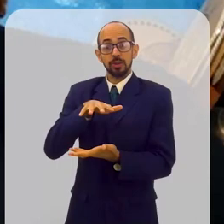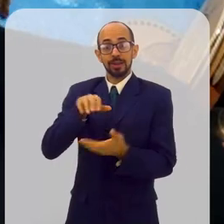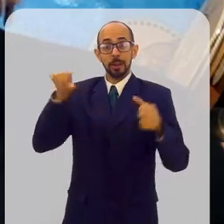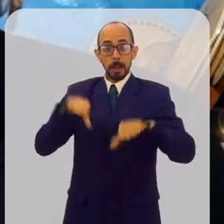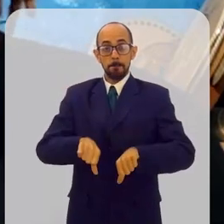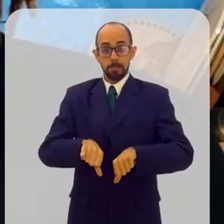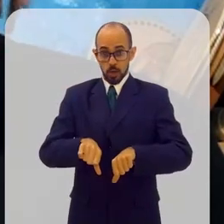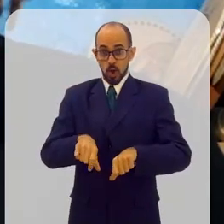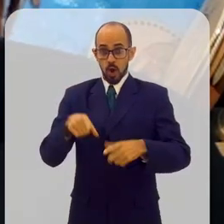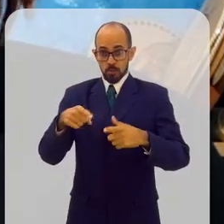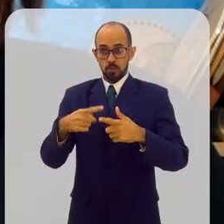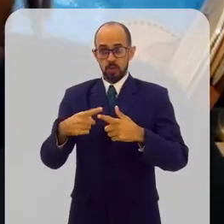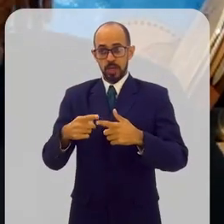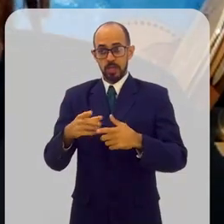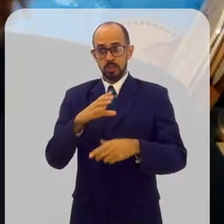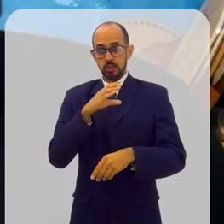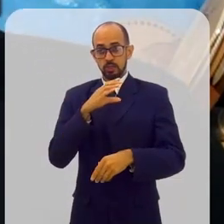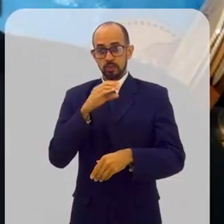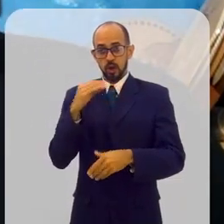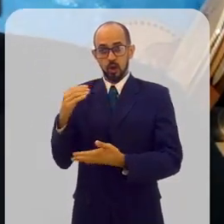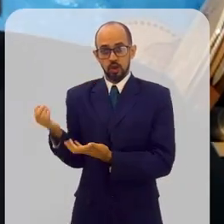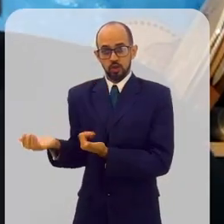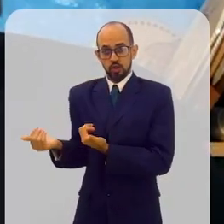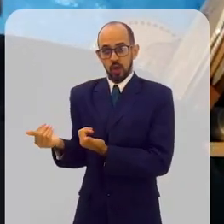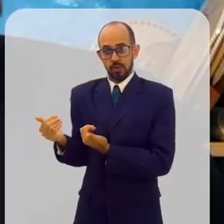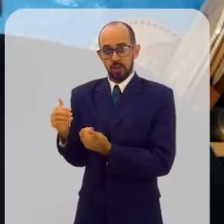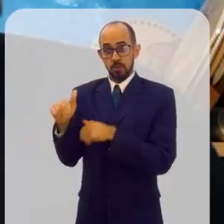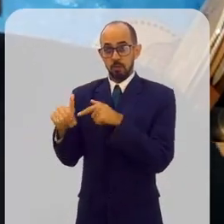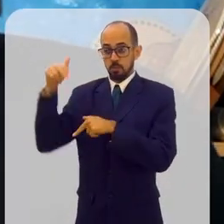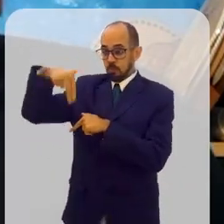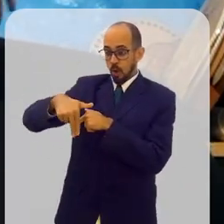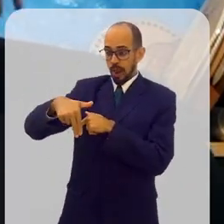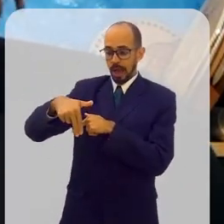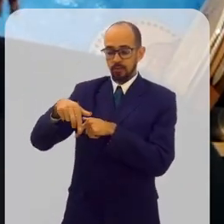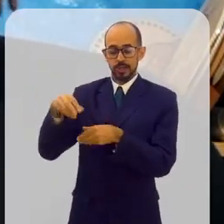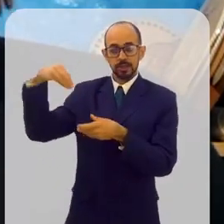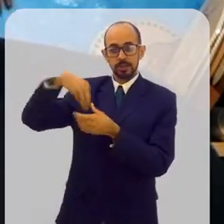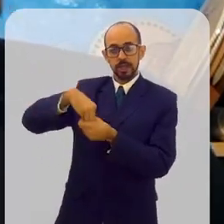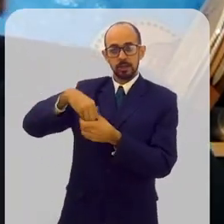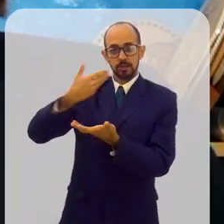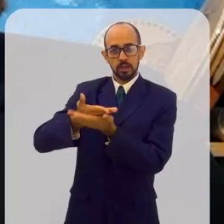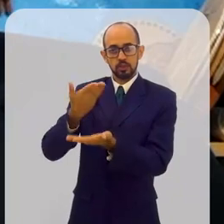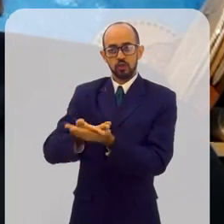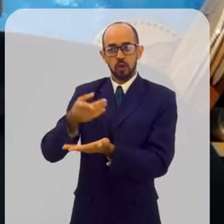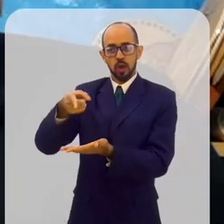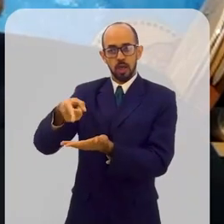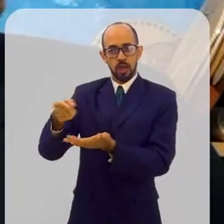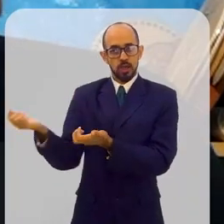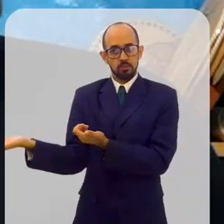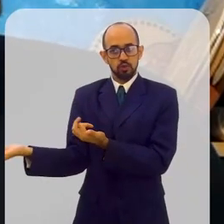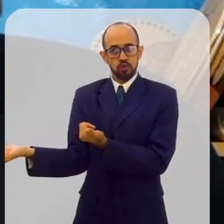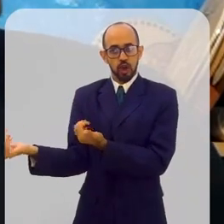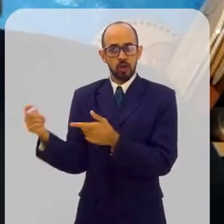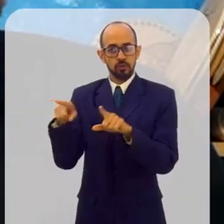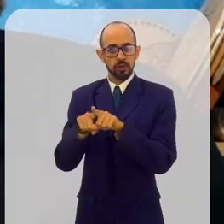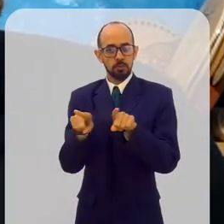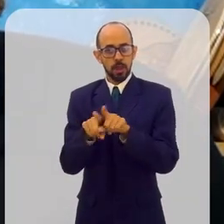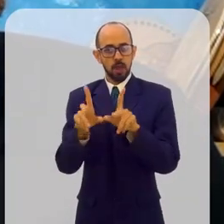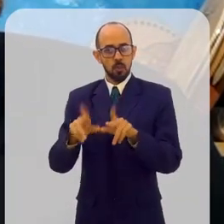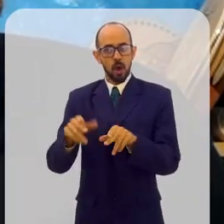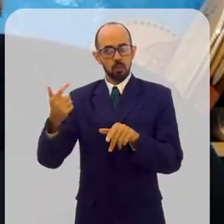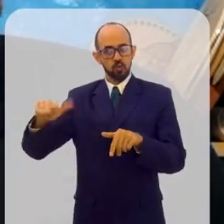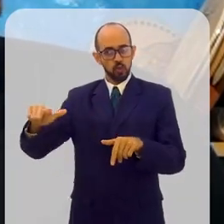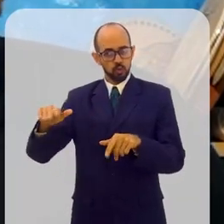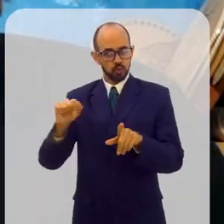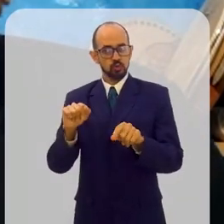enfim. Porque acontecia, né, do jovem sair, atravessar a rua, tem um muro da escola, pula para dentro do muro da escola, ele também é um